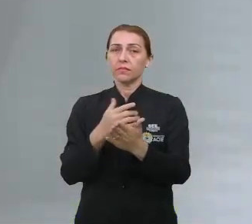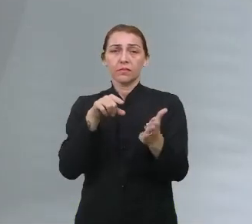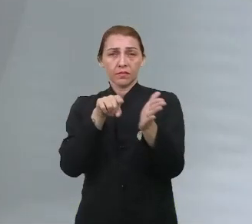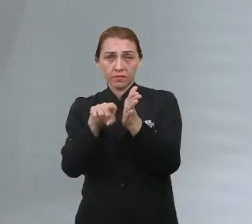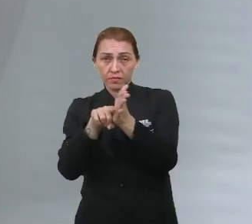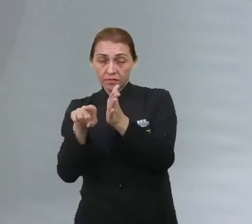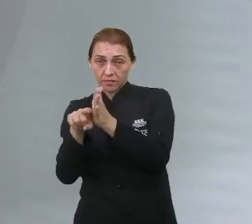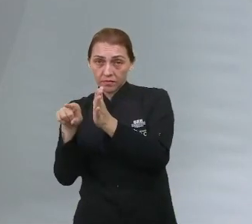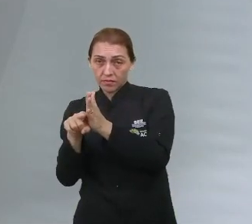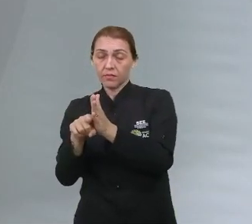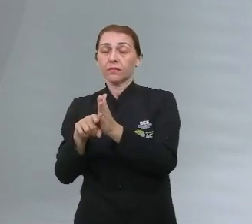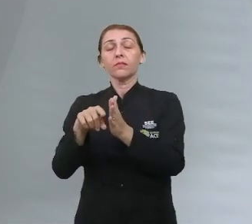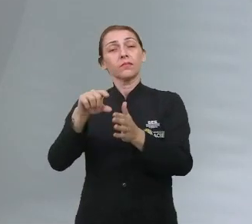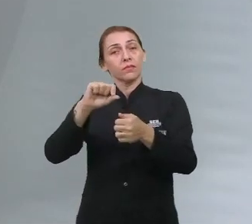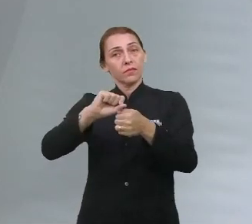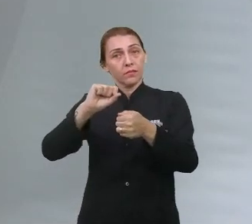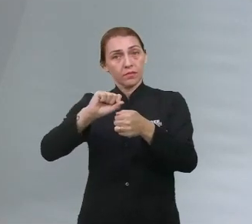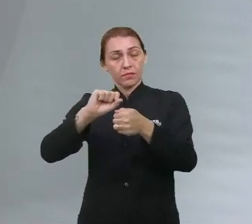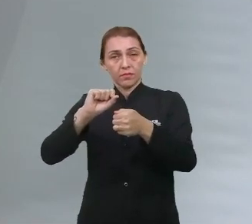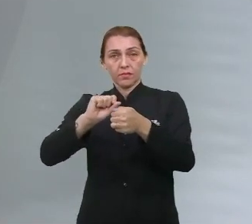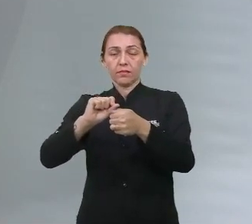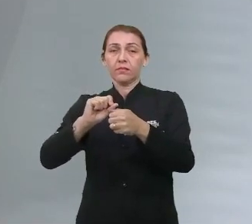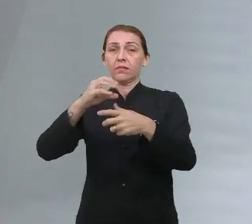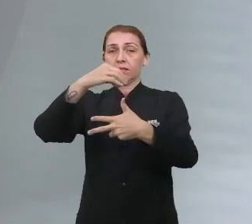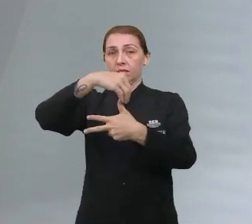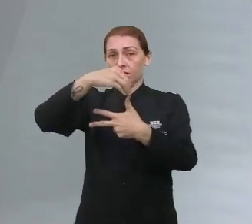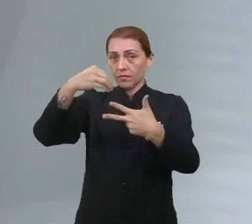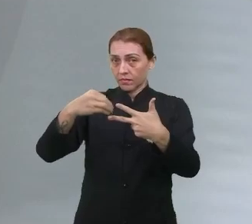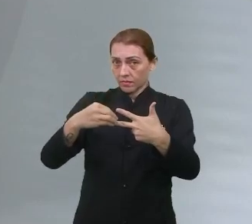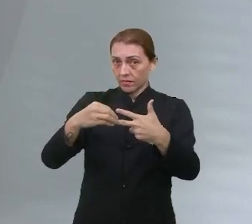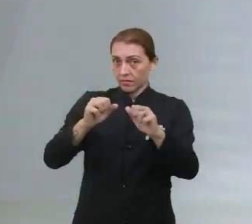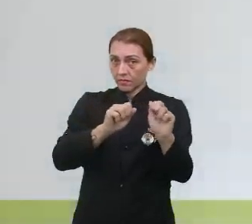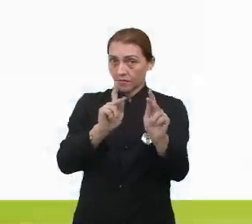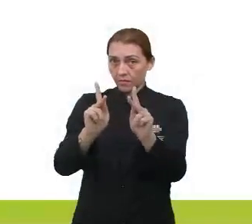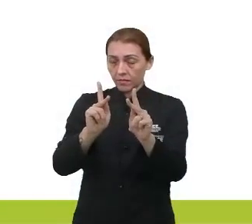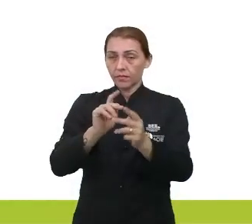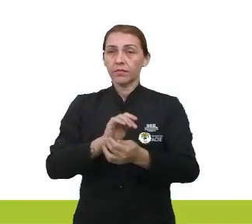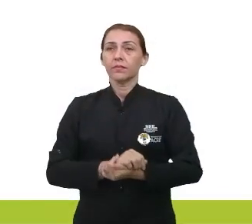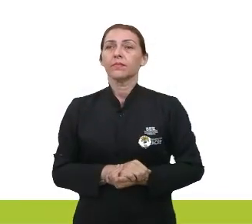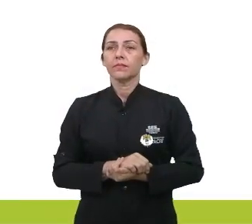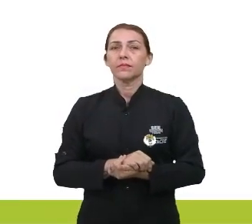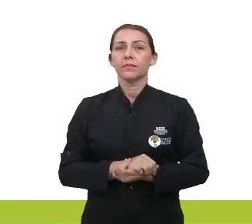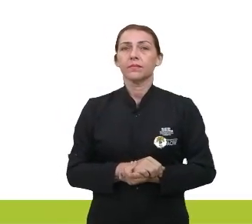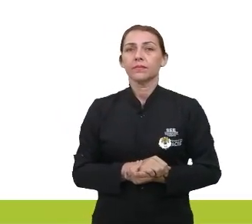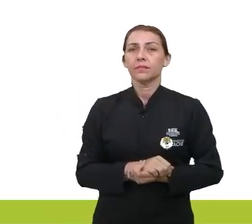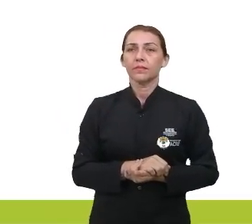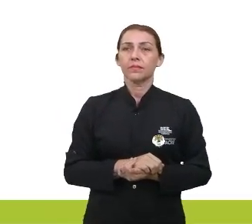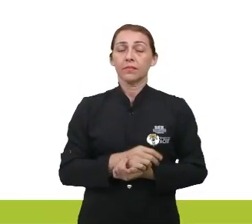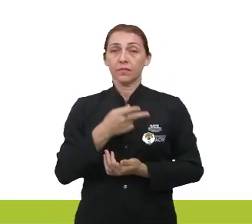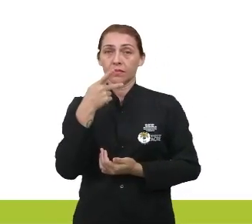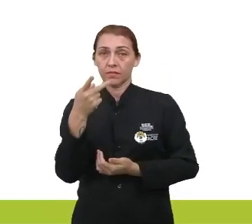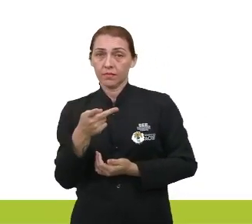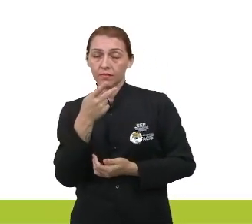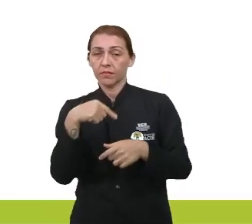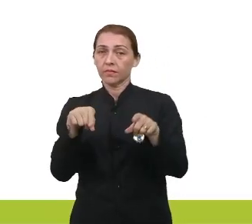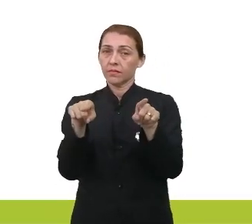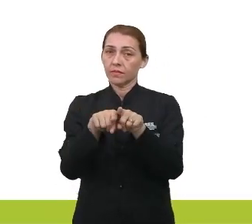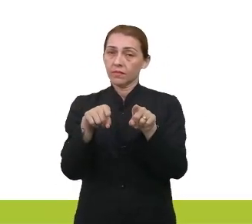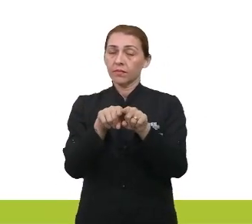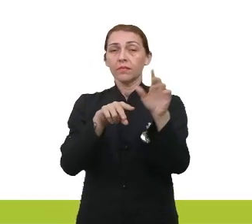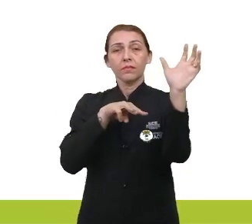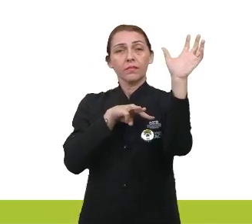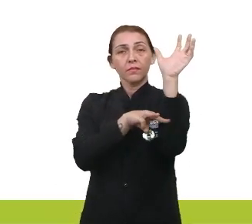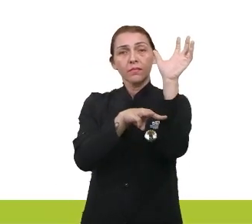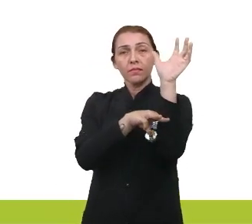que a gente vai desenvolver sobre o Enem daqui a pouco, ok? Bem, pessoal, eu vou falar um pouco também